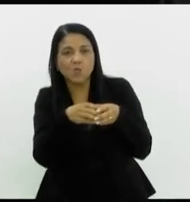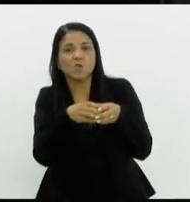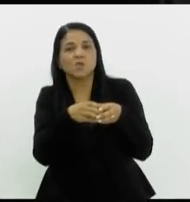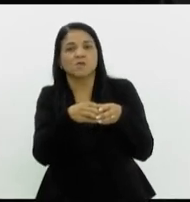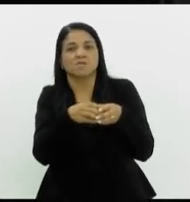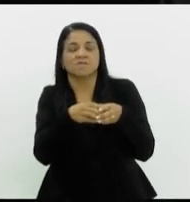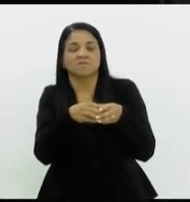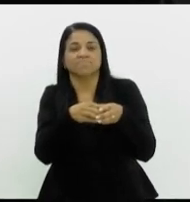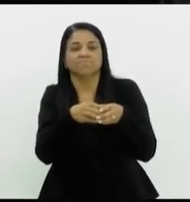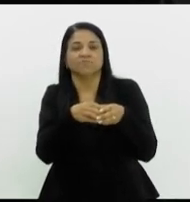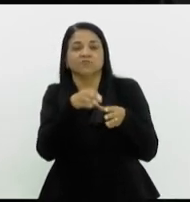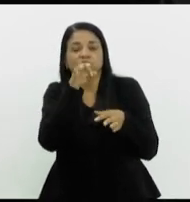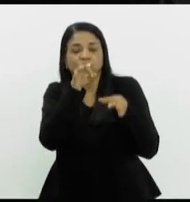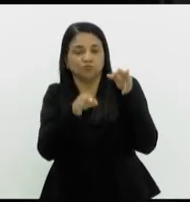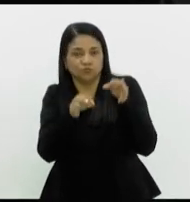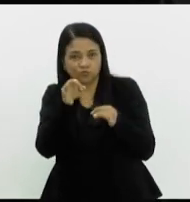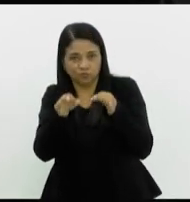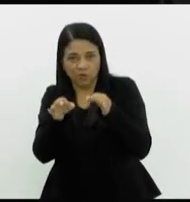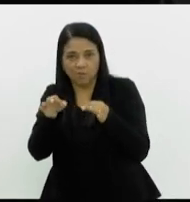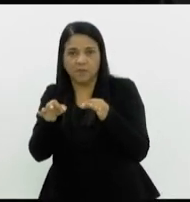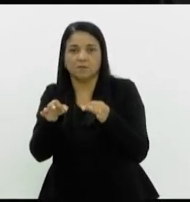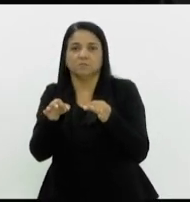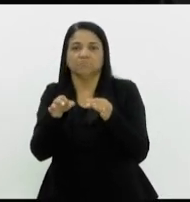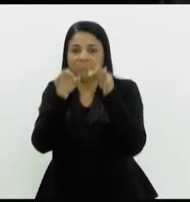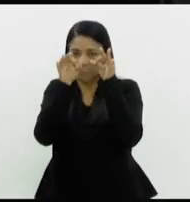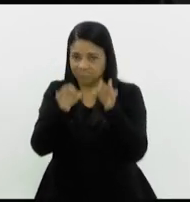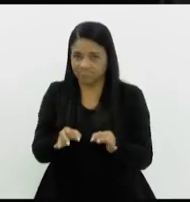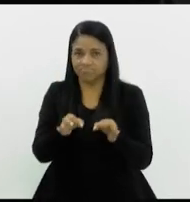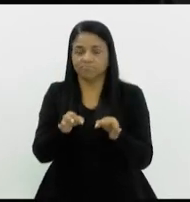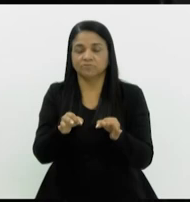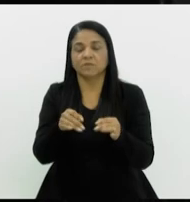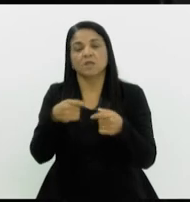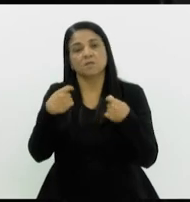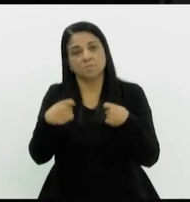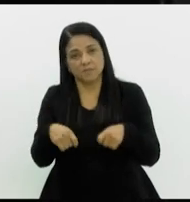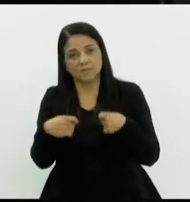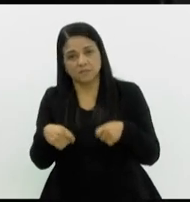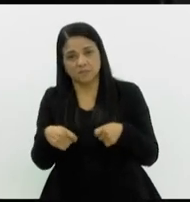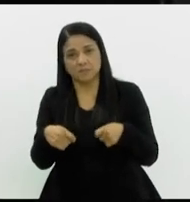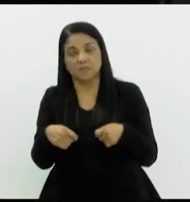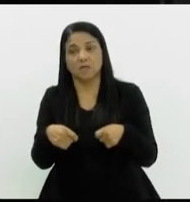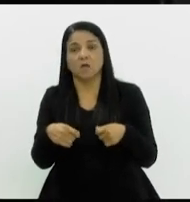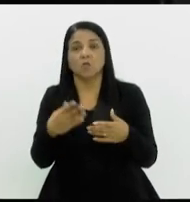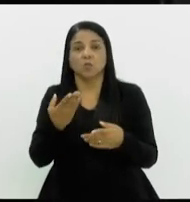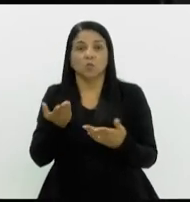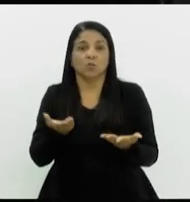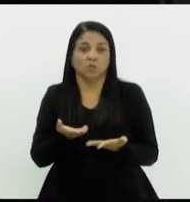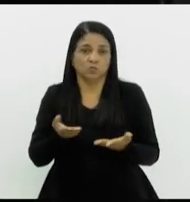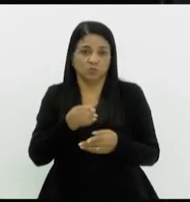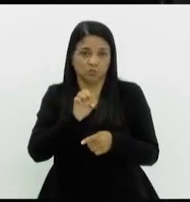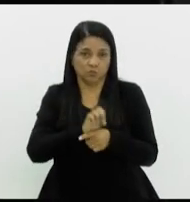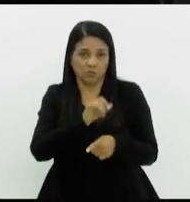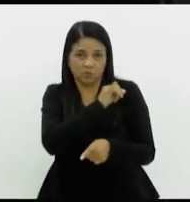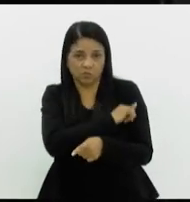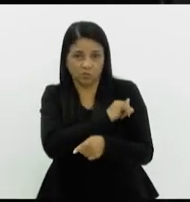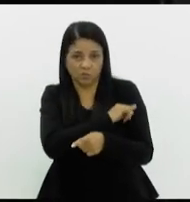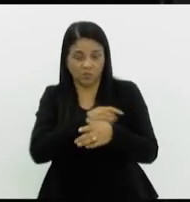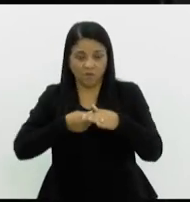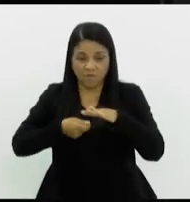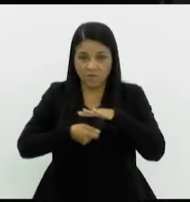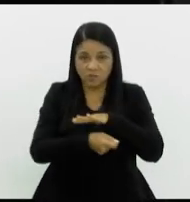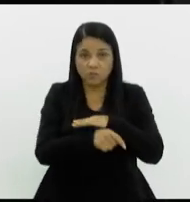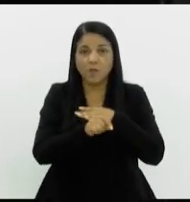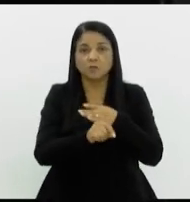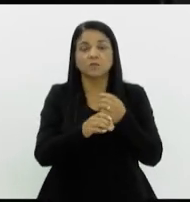tenha julgamentos com justeza. É isso que a gente precisa. Hoje, o Estado do Rio de Janeiro, o maior investimento